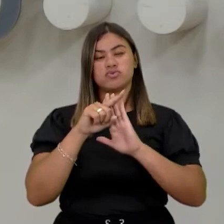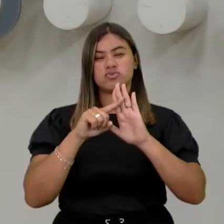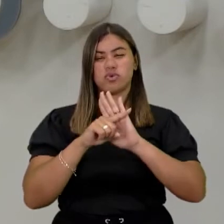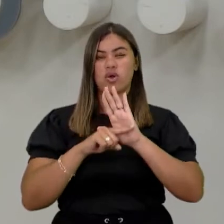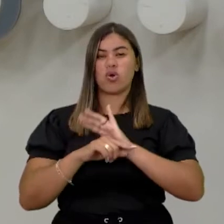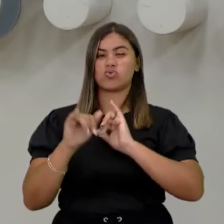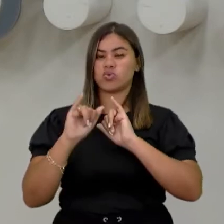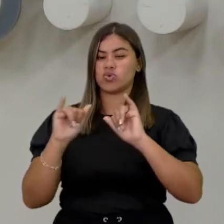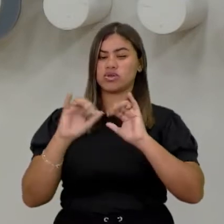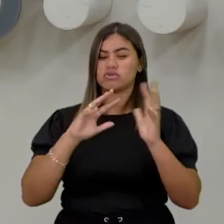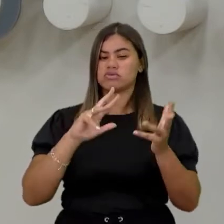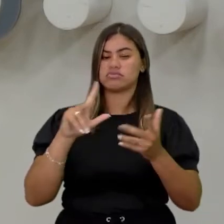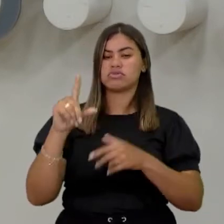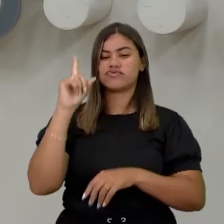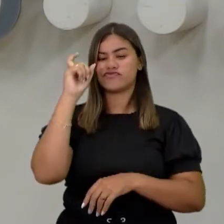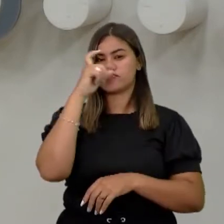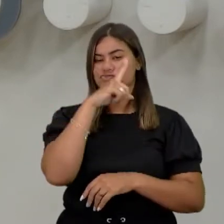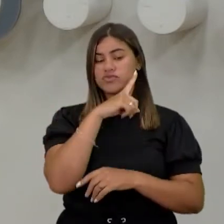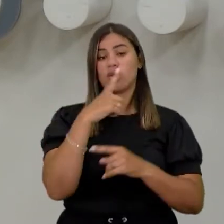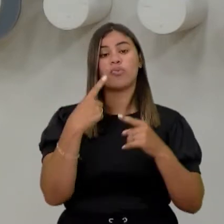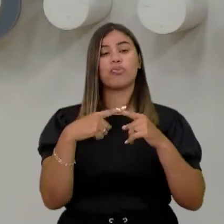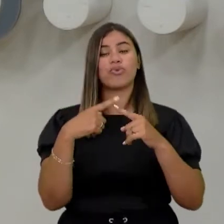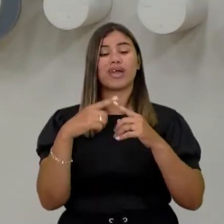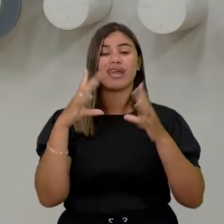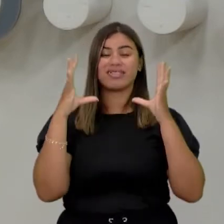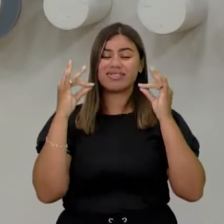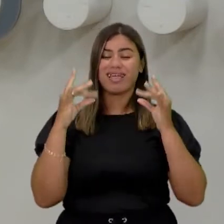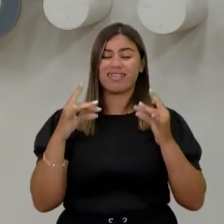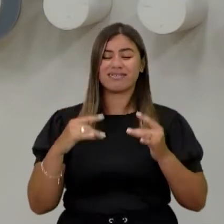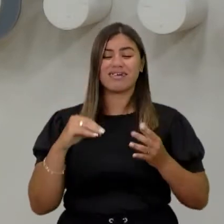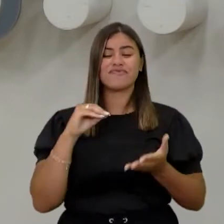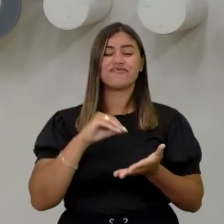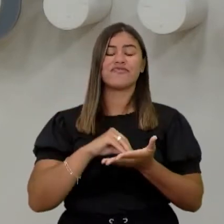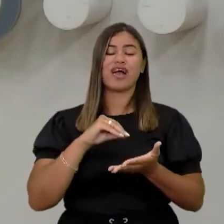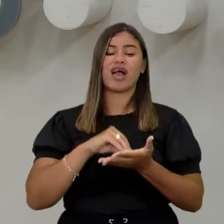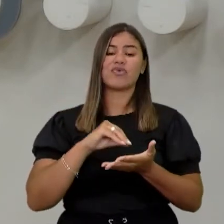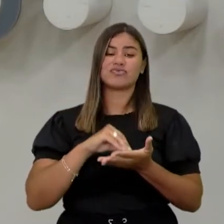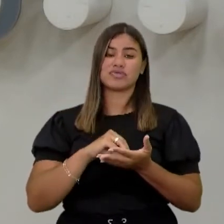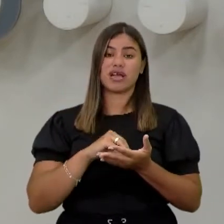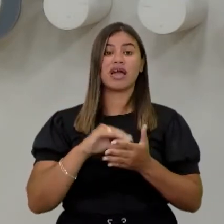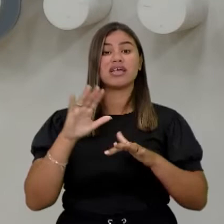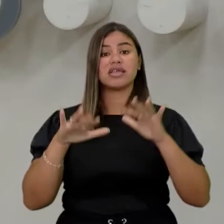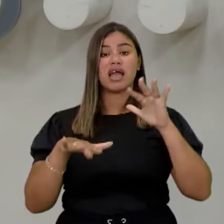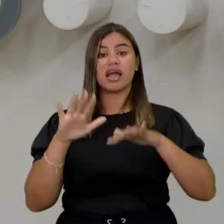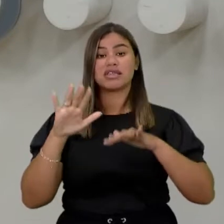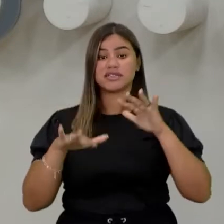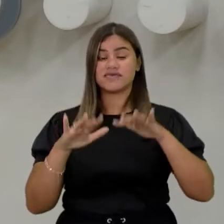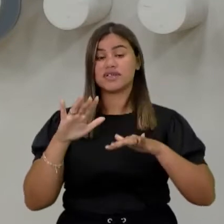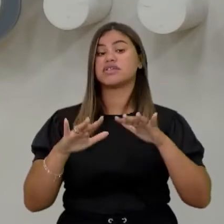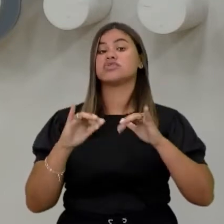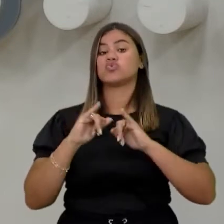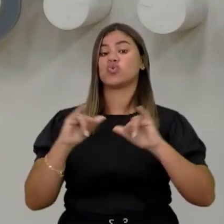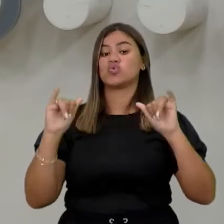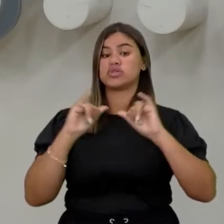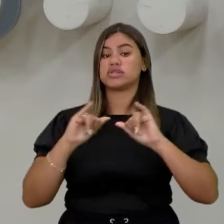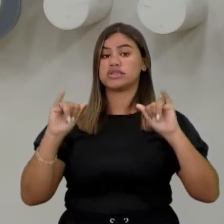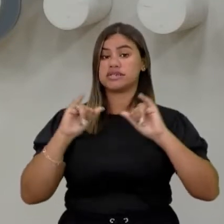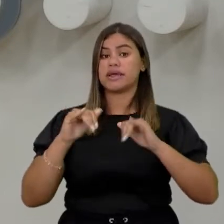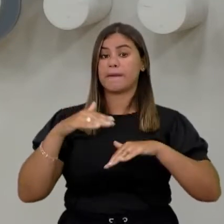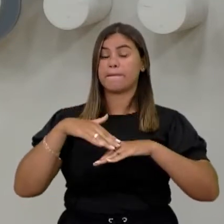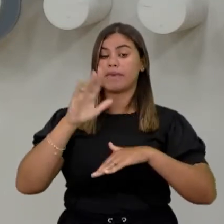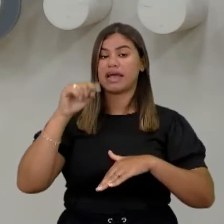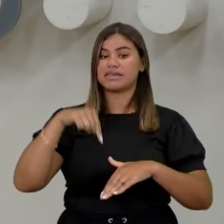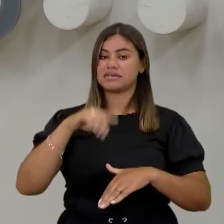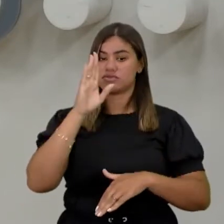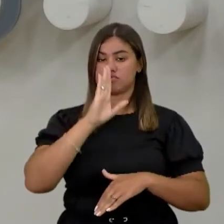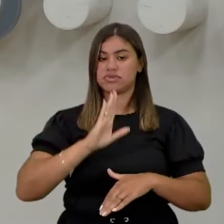internacionais, porque as que tem são muito vagas, sabe? E a gente vai ter mais notícia local mesmo. No Brasil, assim, eu estou tendo dificuldade aqui no Google.